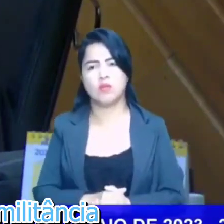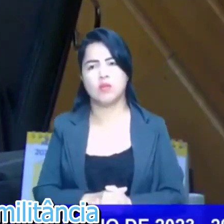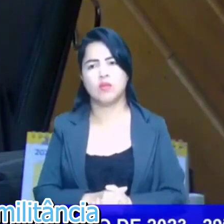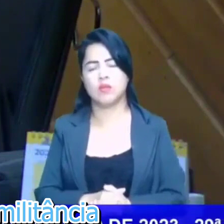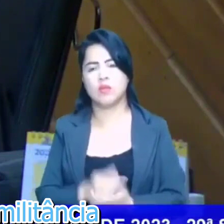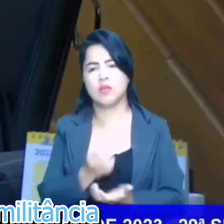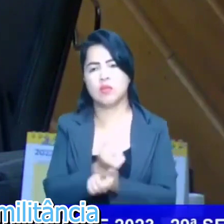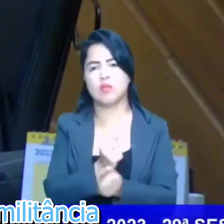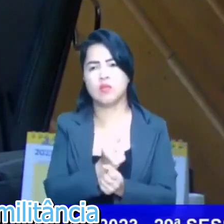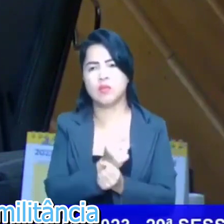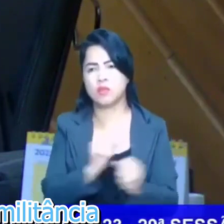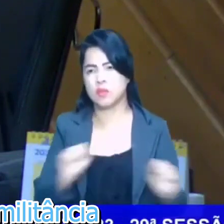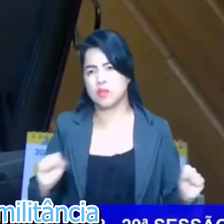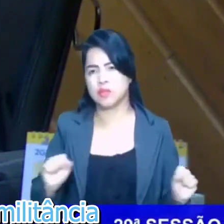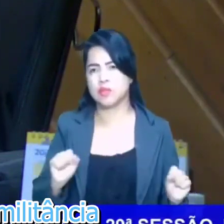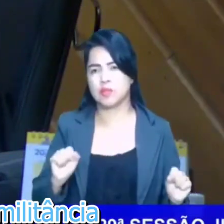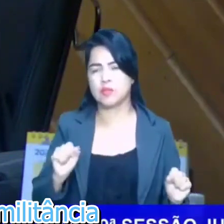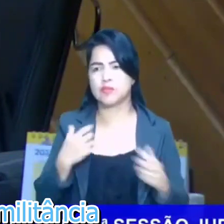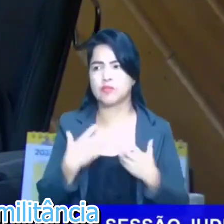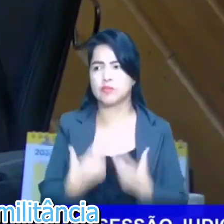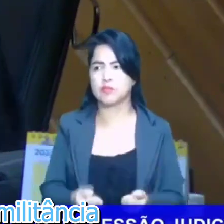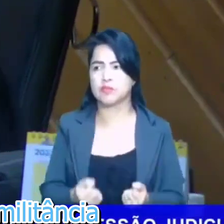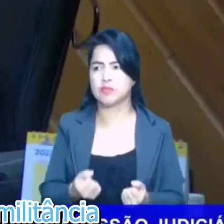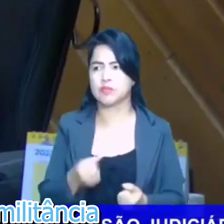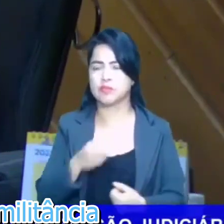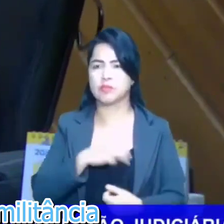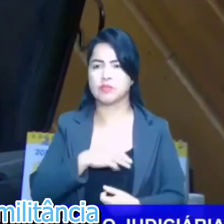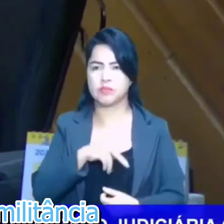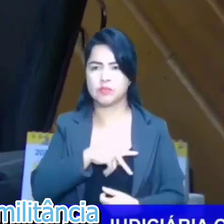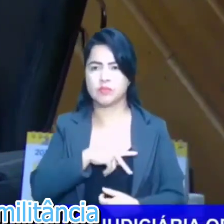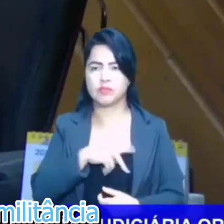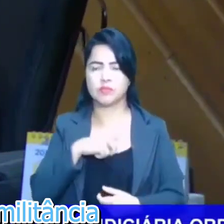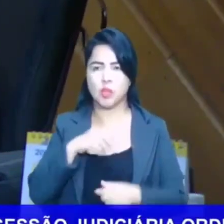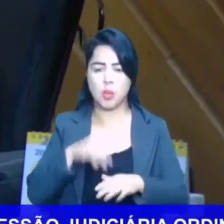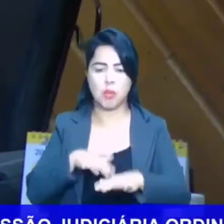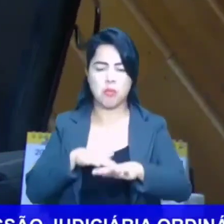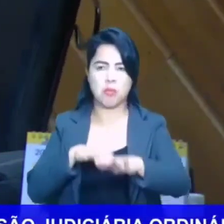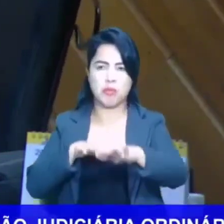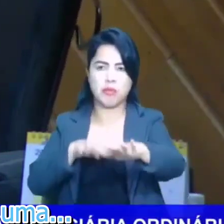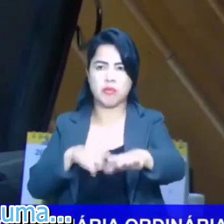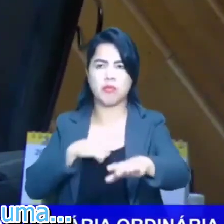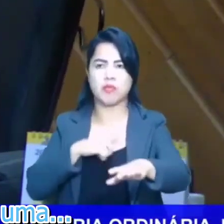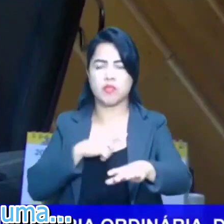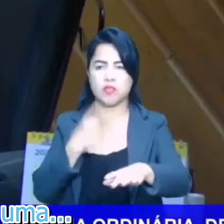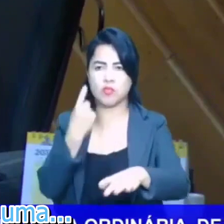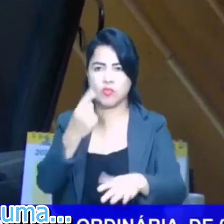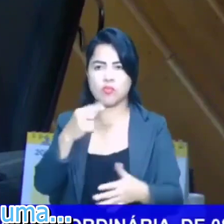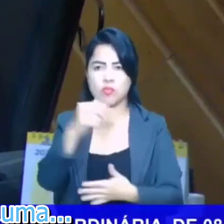seria impossível nós considerarmos que um serviço de militância tivesse um